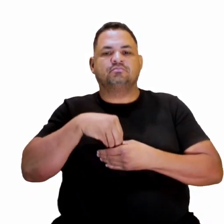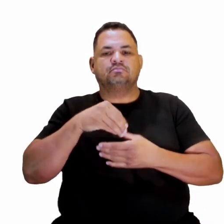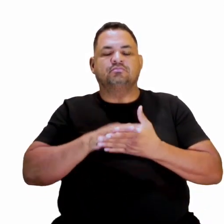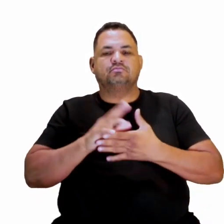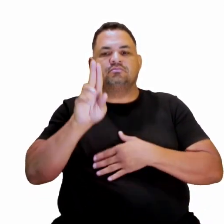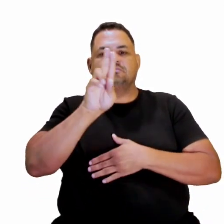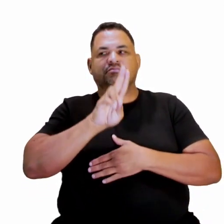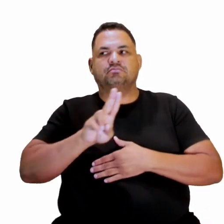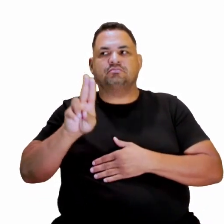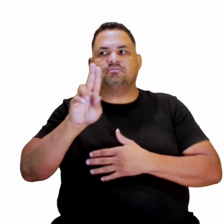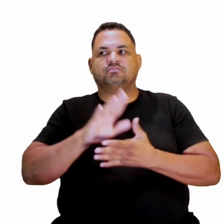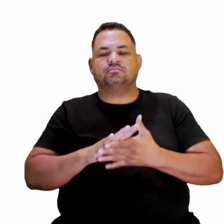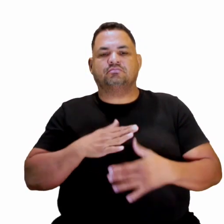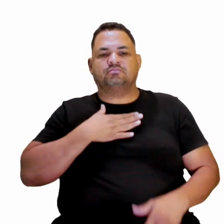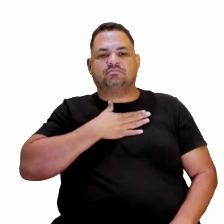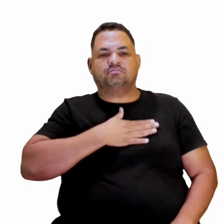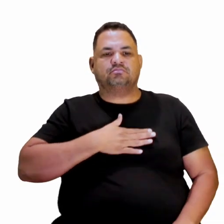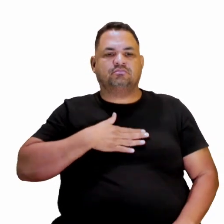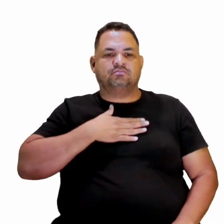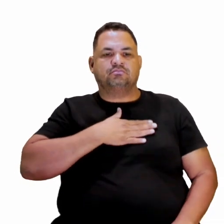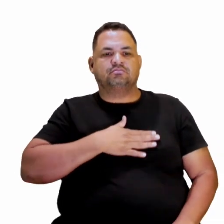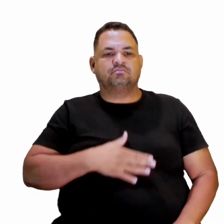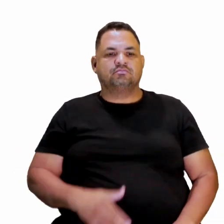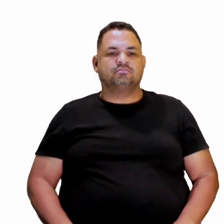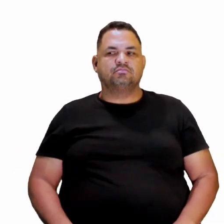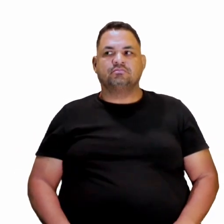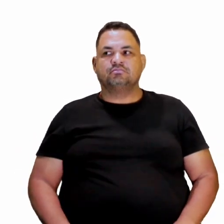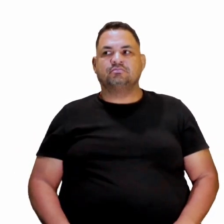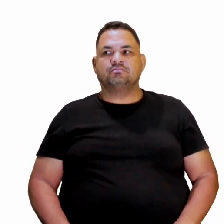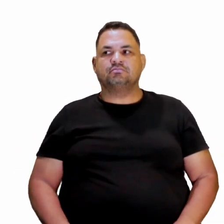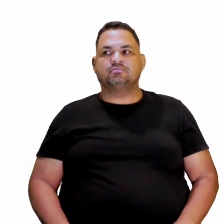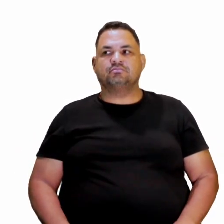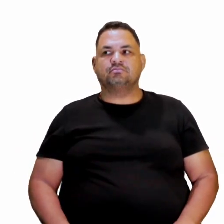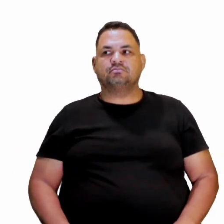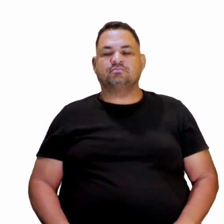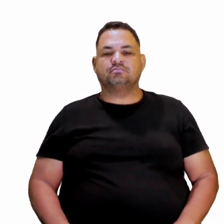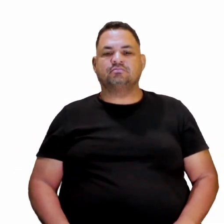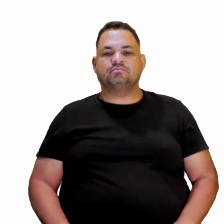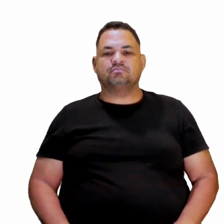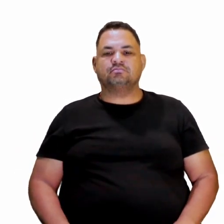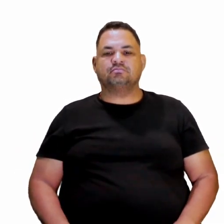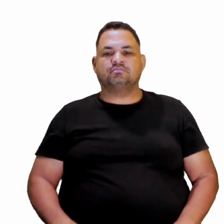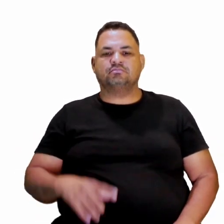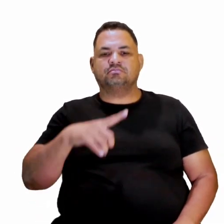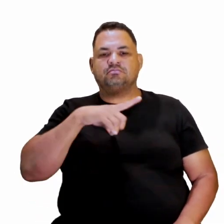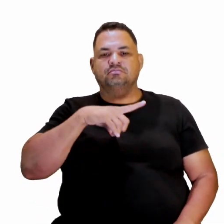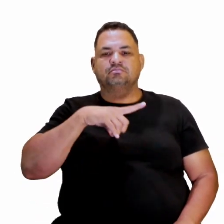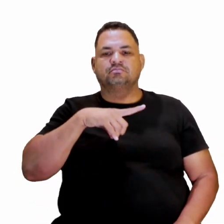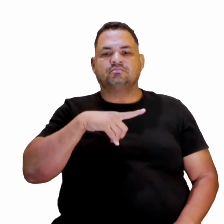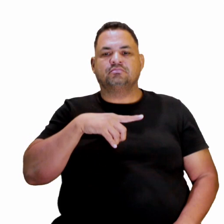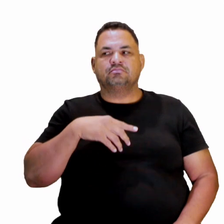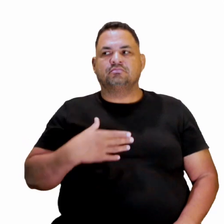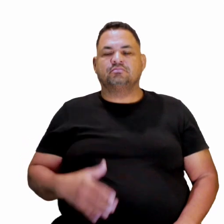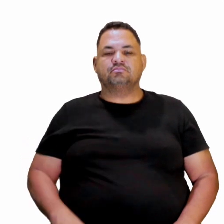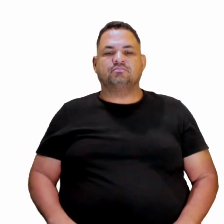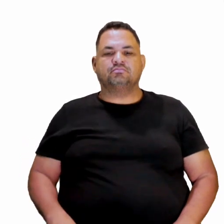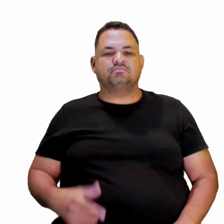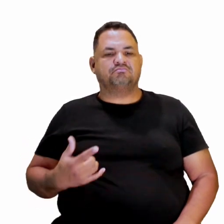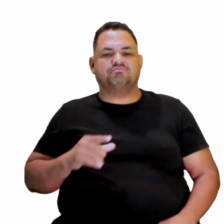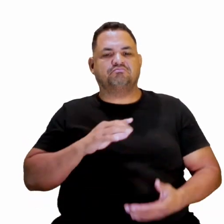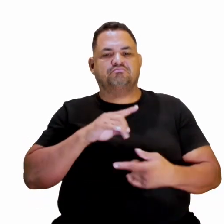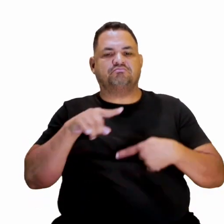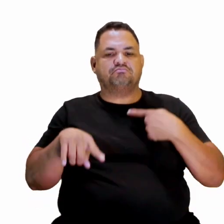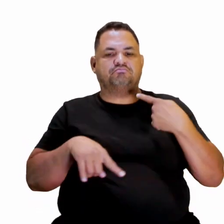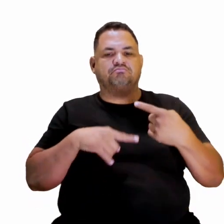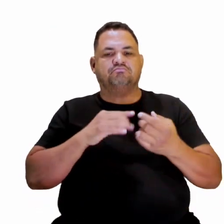gosto de fazer o suspense. Ou TV chata. Então, olha só, ele ainda tem muito tempo para ficar na universidade, ele não tem pretensão de